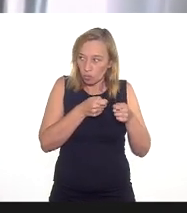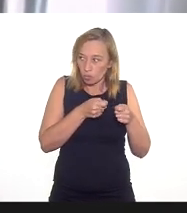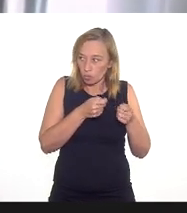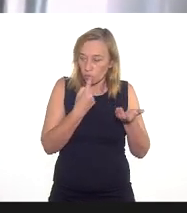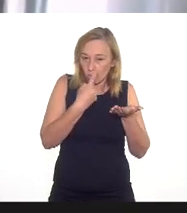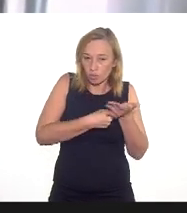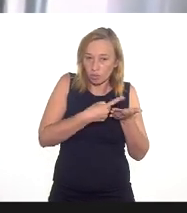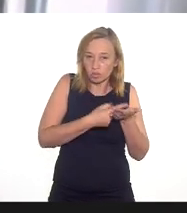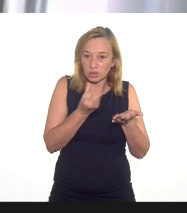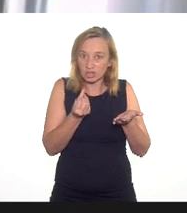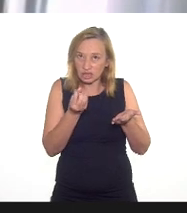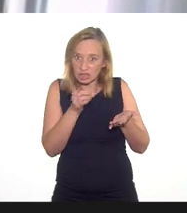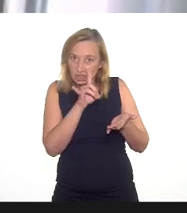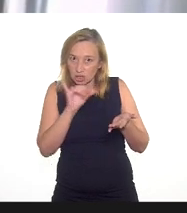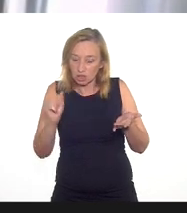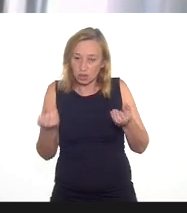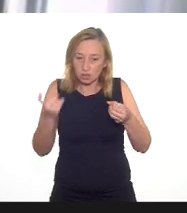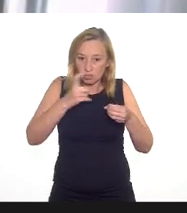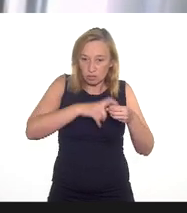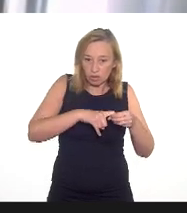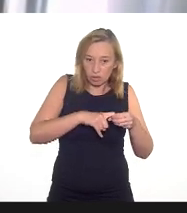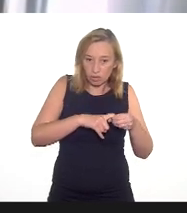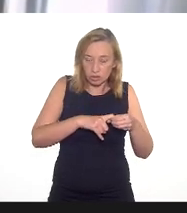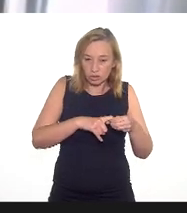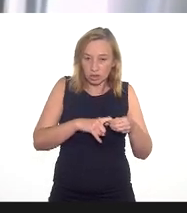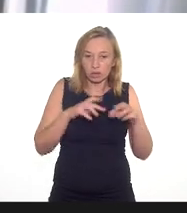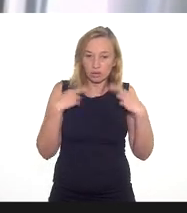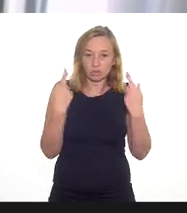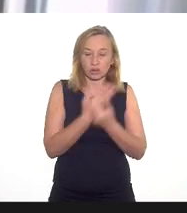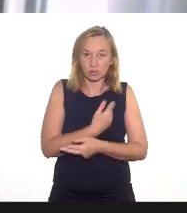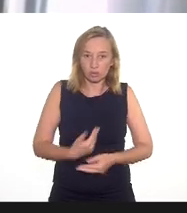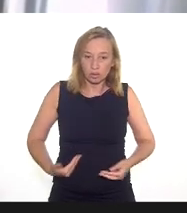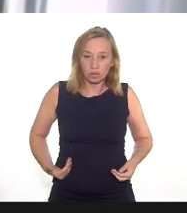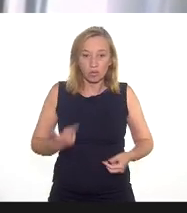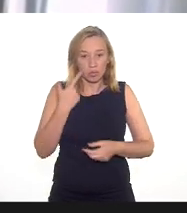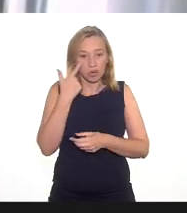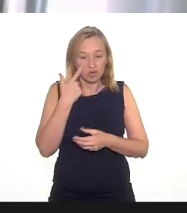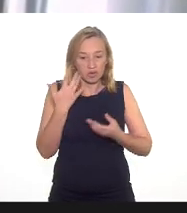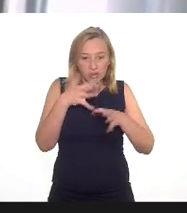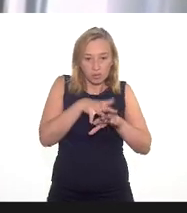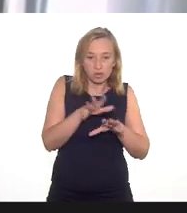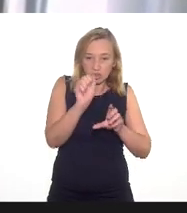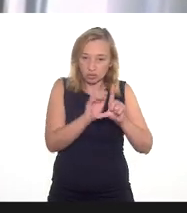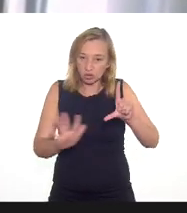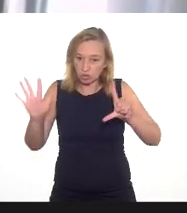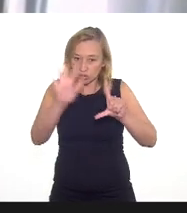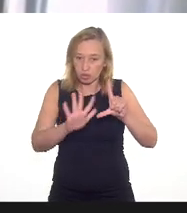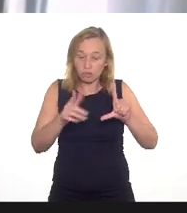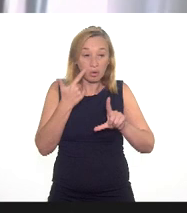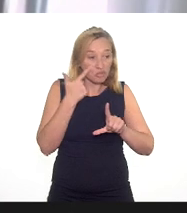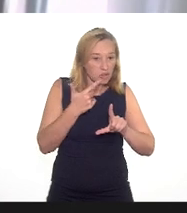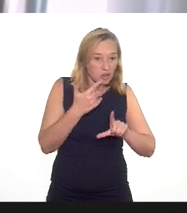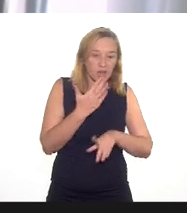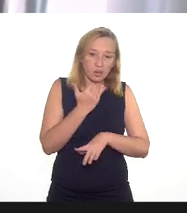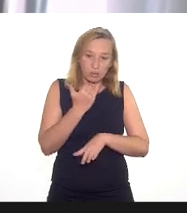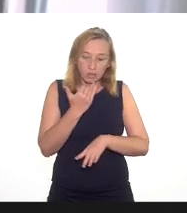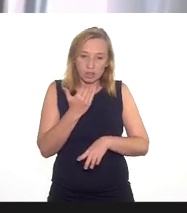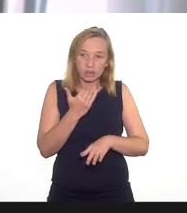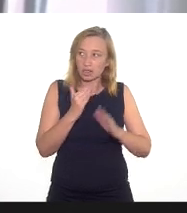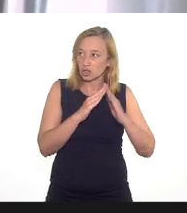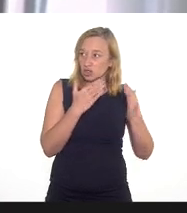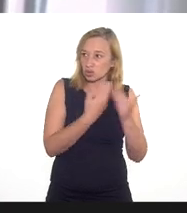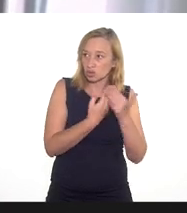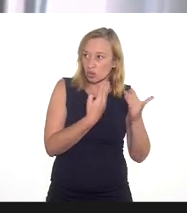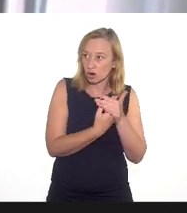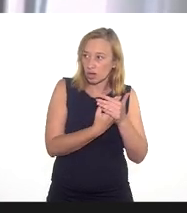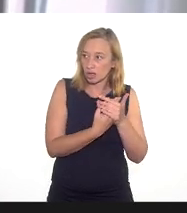de que em 60 dias a gente volte a fazer uma nova audiência para ver a questão da inclusão digital, para ver a questão da alimentação escolar, para ver a questão do